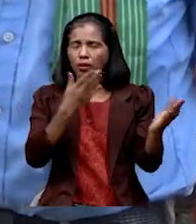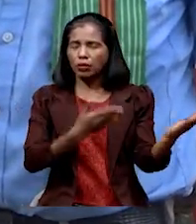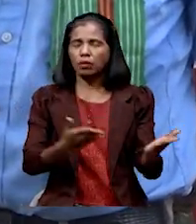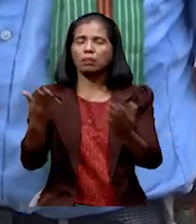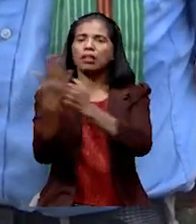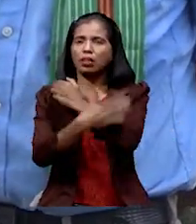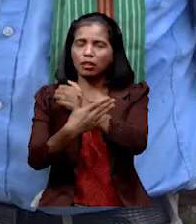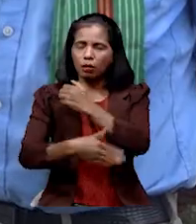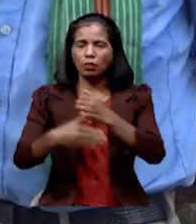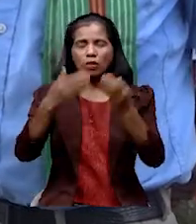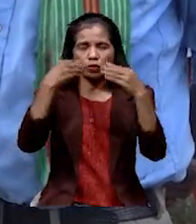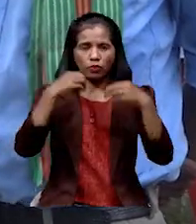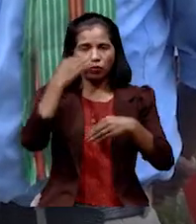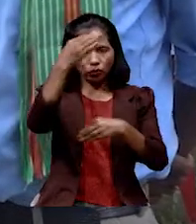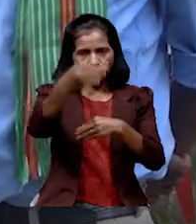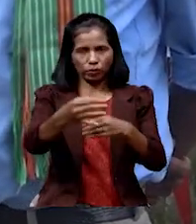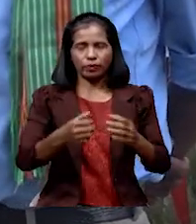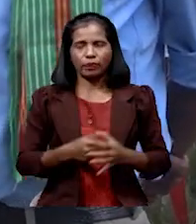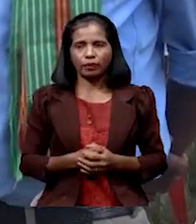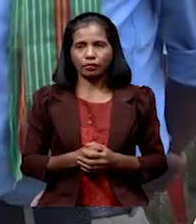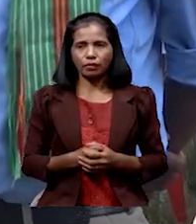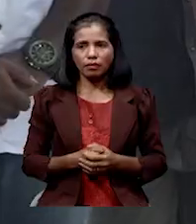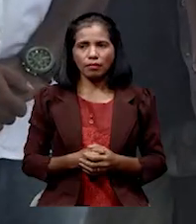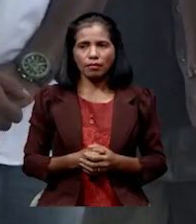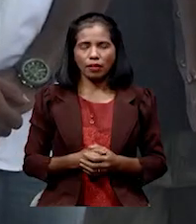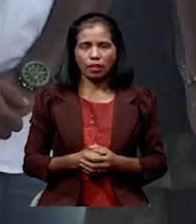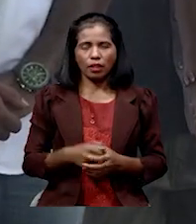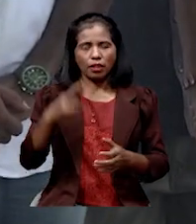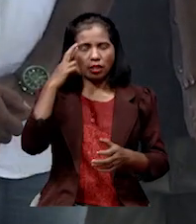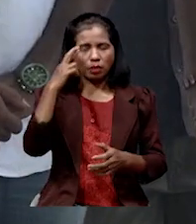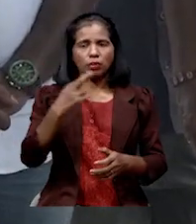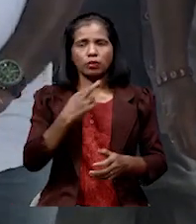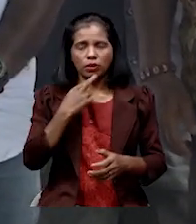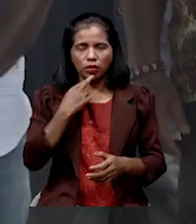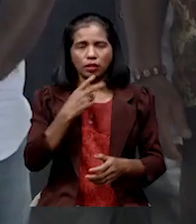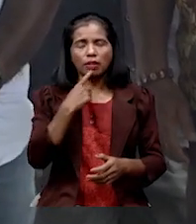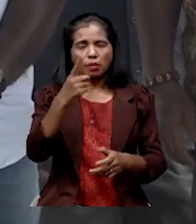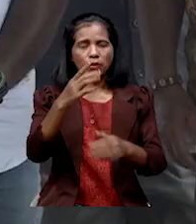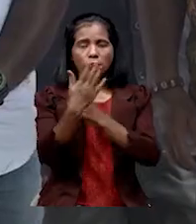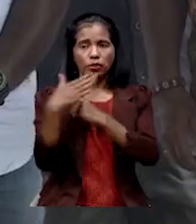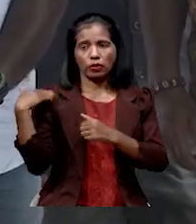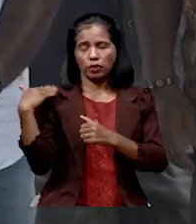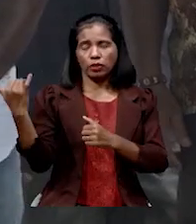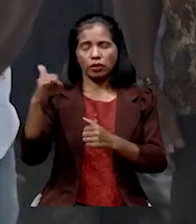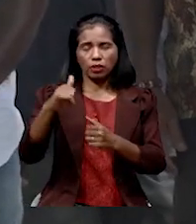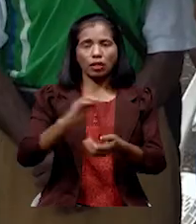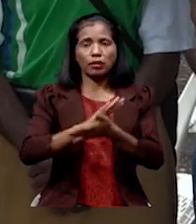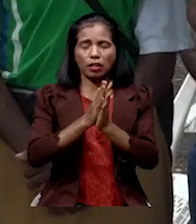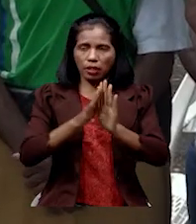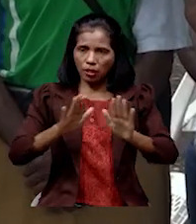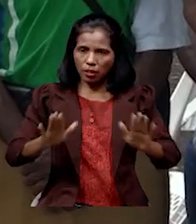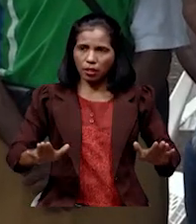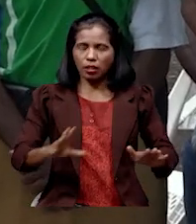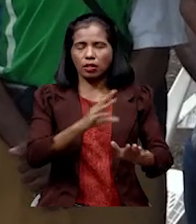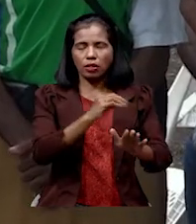rai jane bawin. Ia parte seluk premiado Nobel da Paz Zoera Mosorta mos apela ba juventude sira atu kria dame no unidade ho